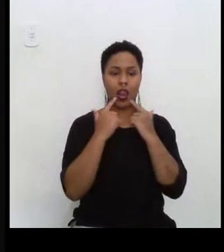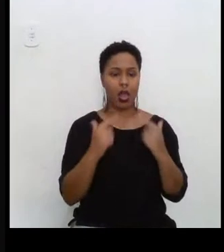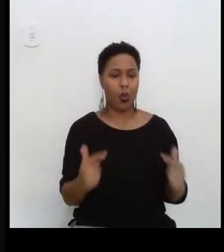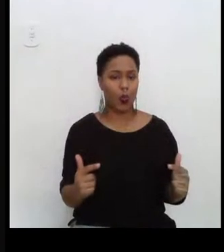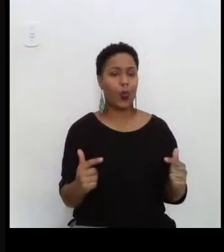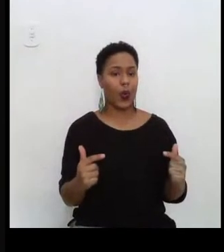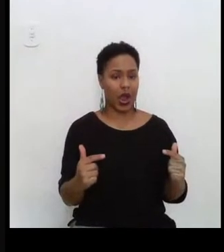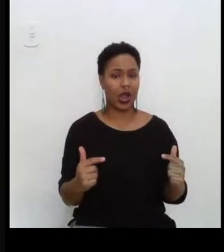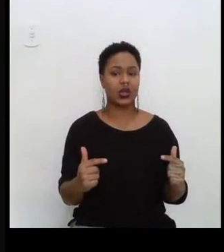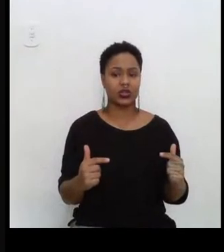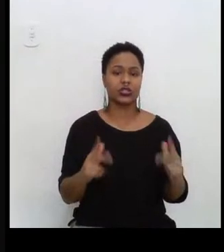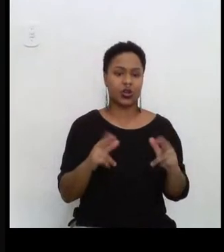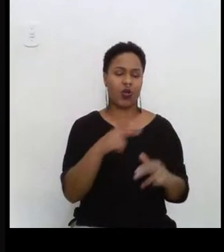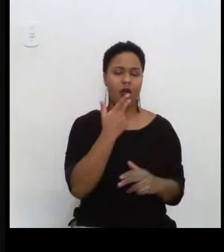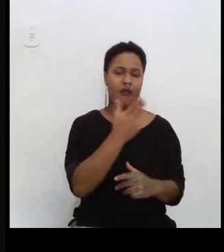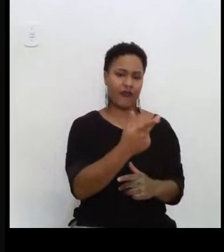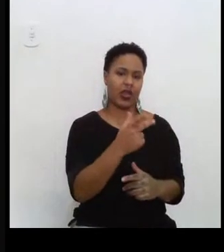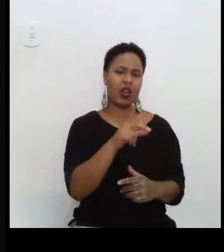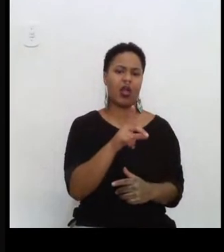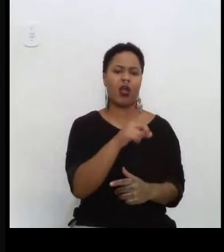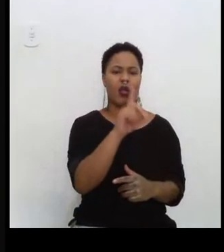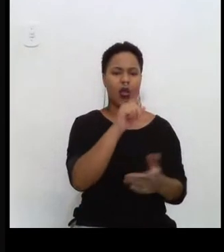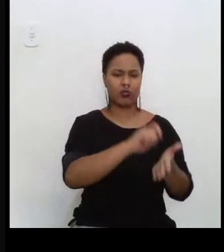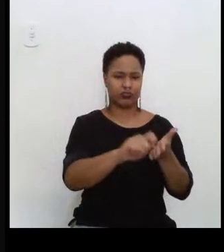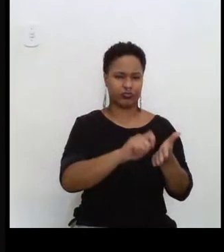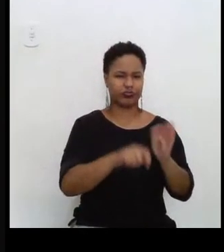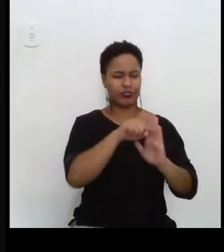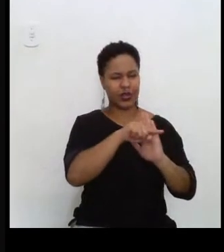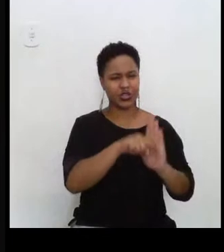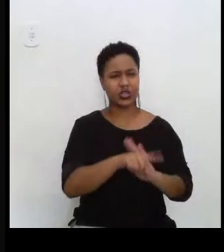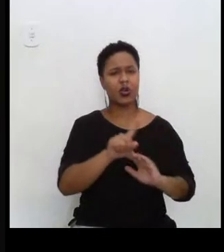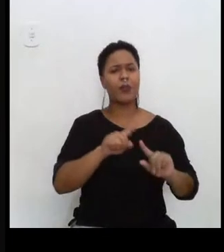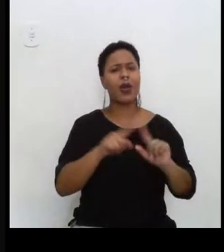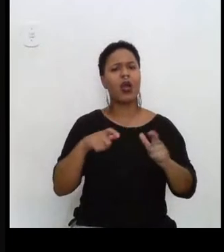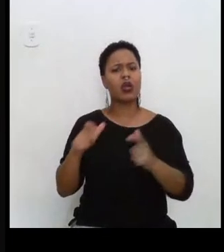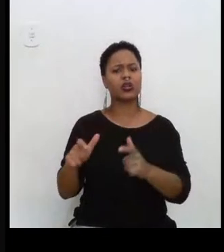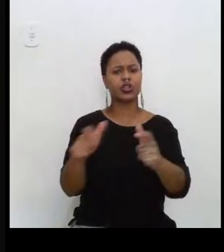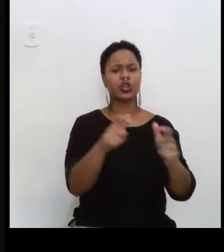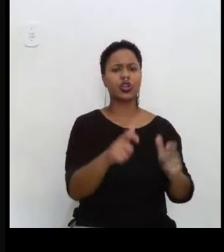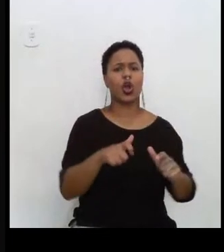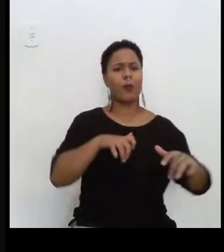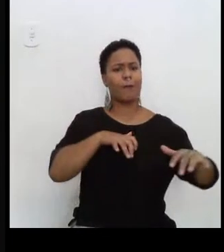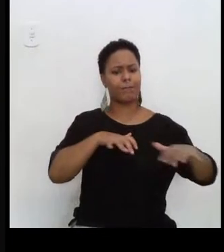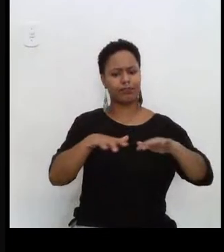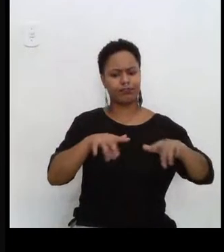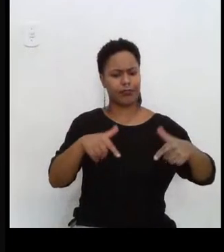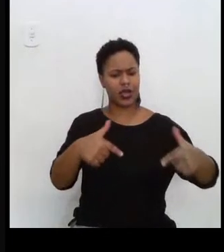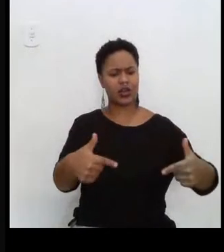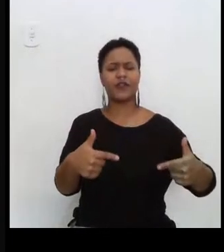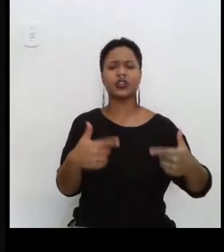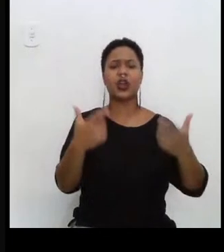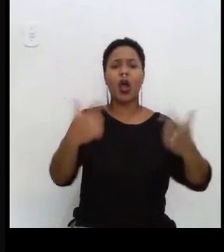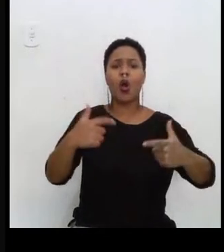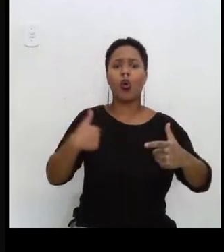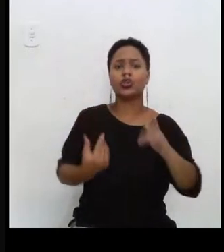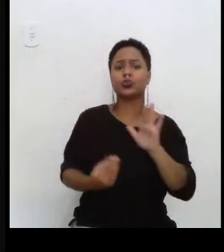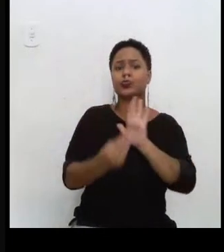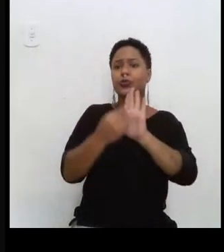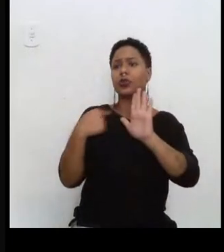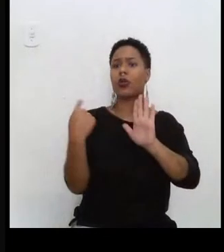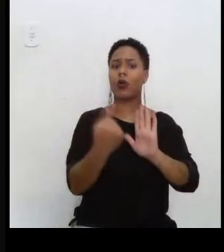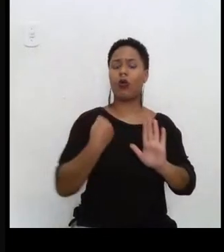Qual é seu território para manifestar-se E amarrar Sul mostra vida é a